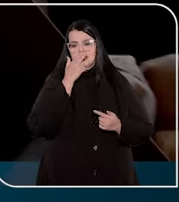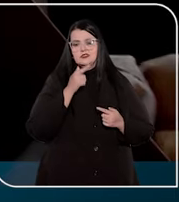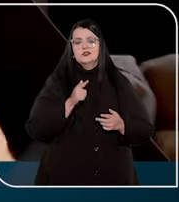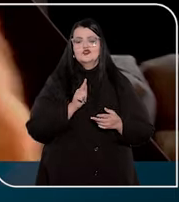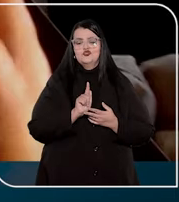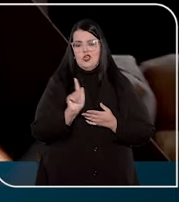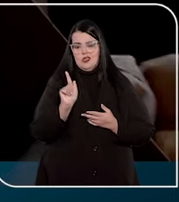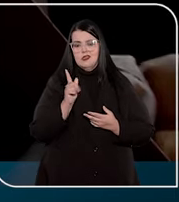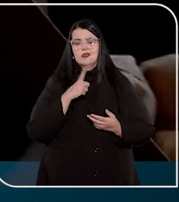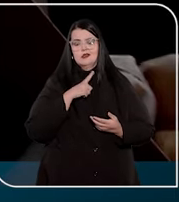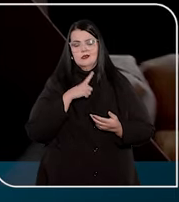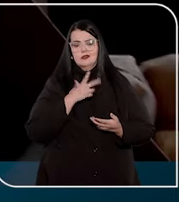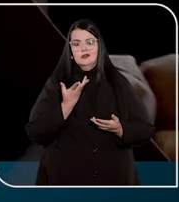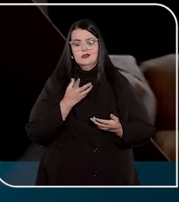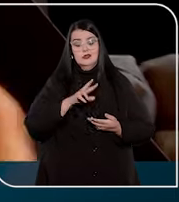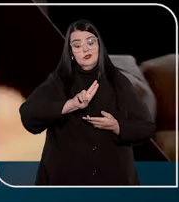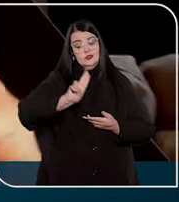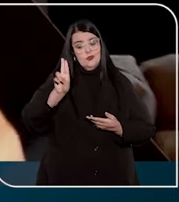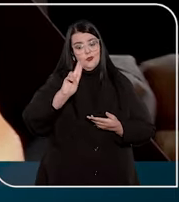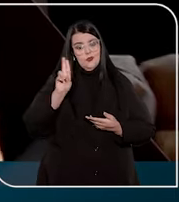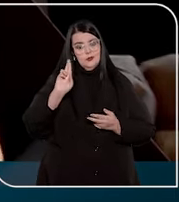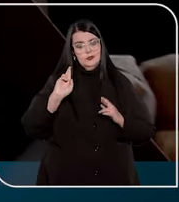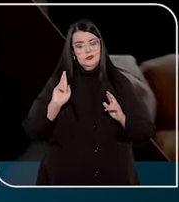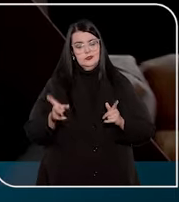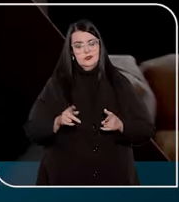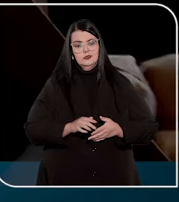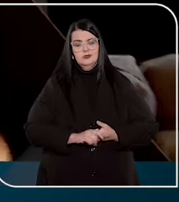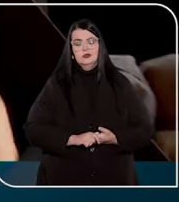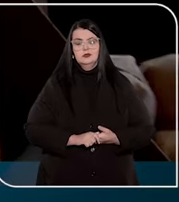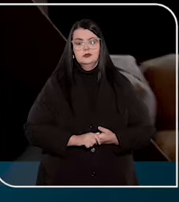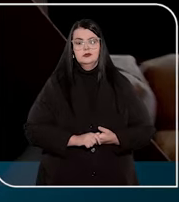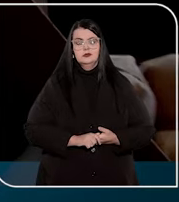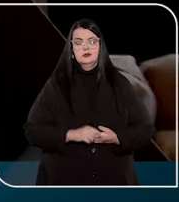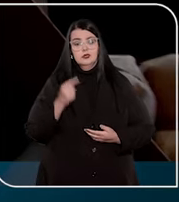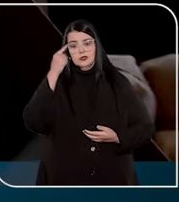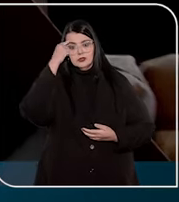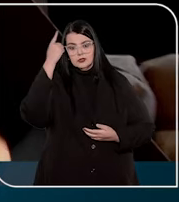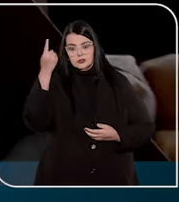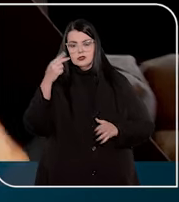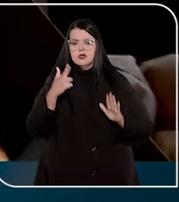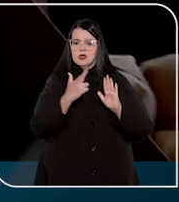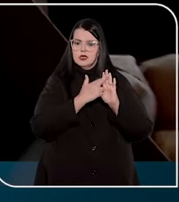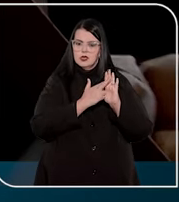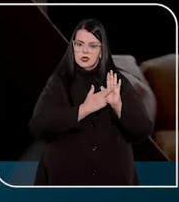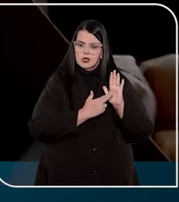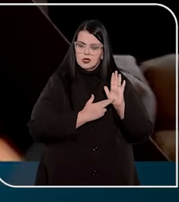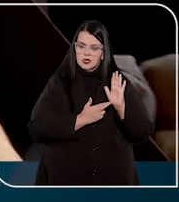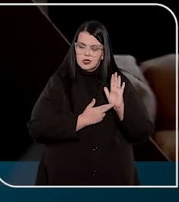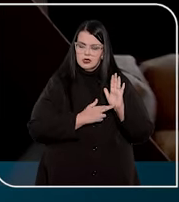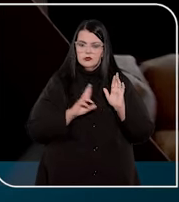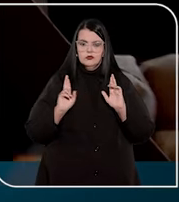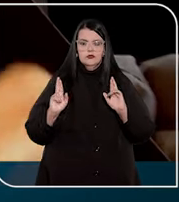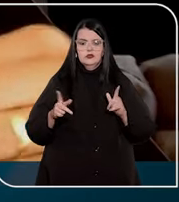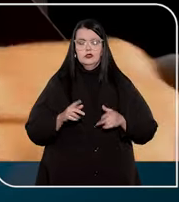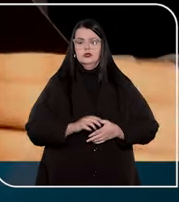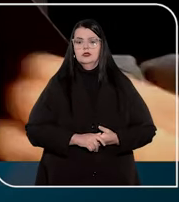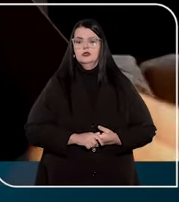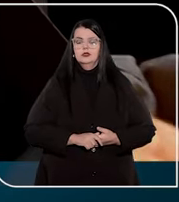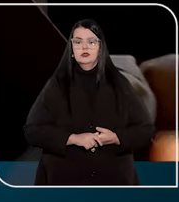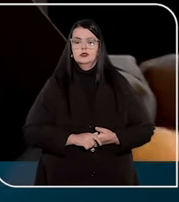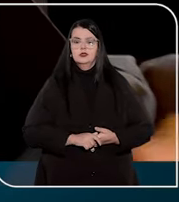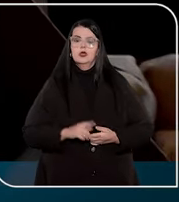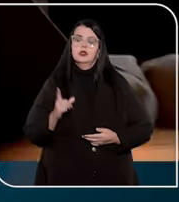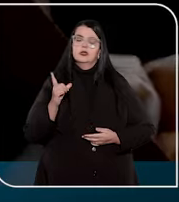iguaizinhos. Mas tem nomes diferentes, vão ter cabimento em hipóteses diferentes, regrinhas diferentes de prazo, etc. E aí tem agravo